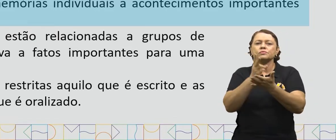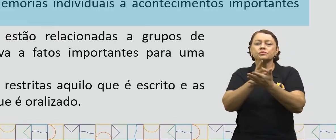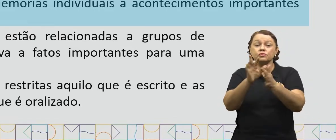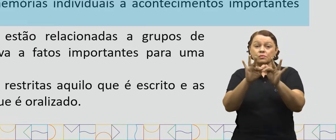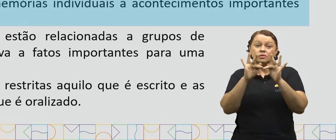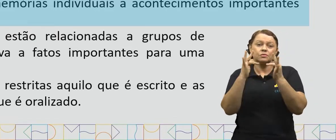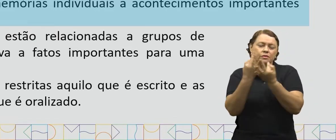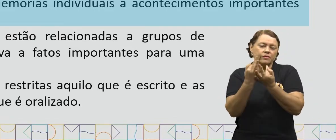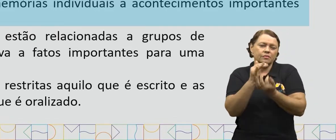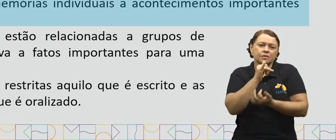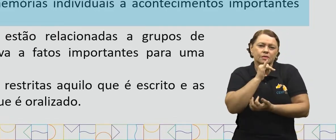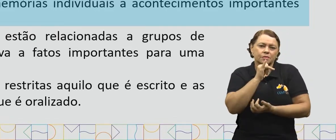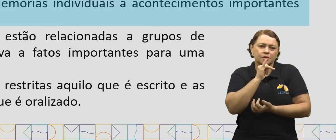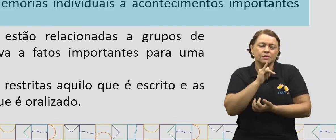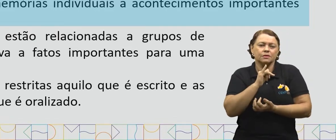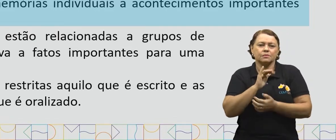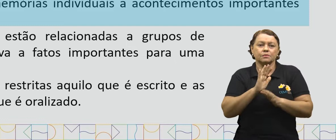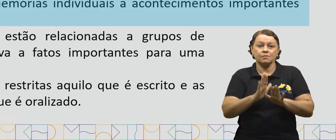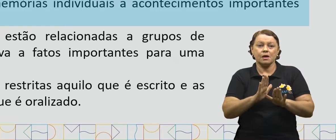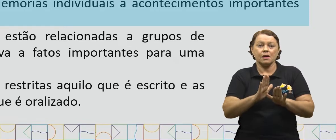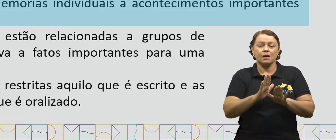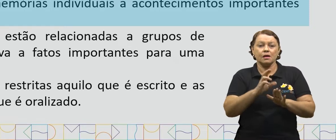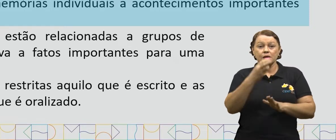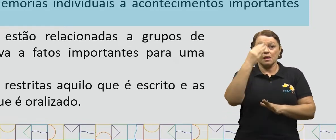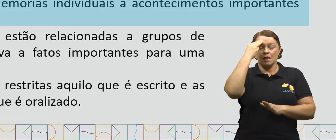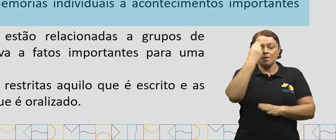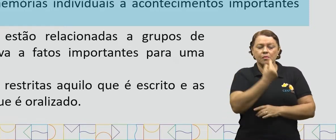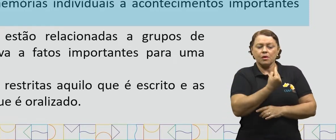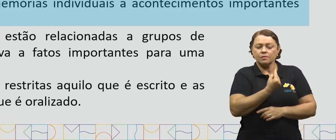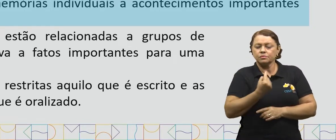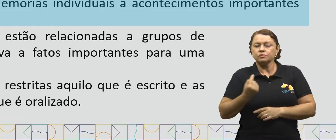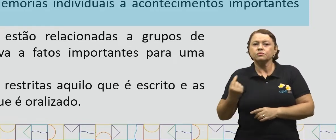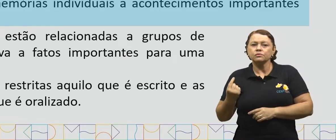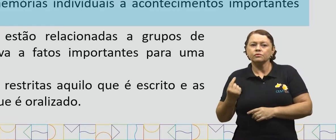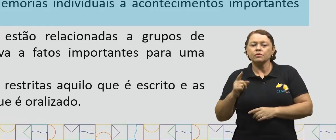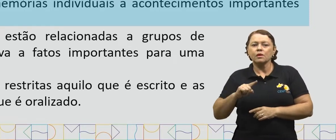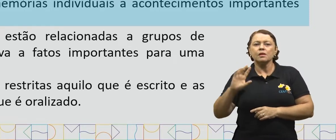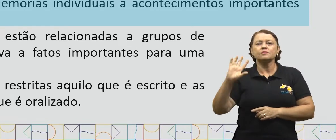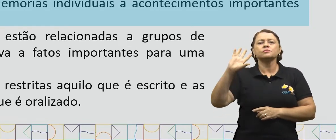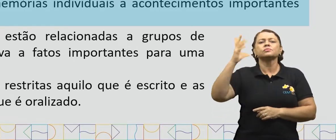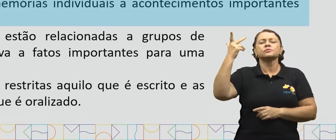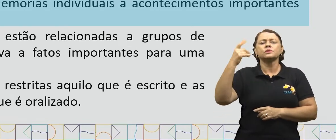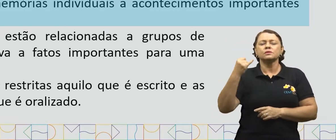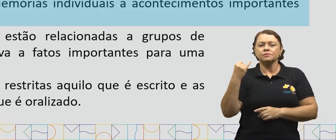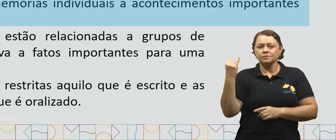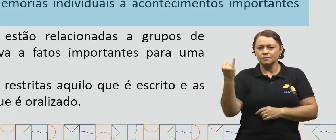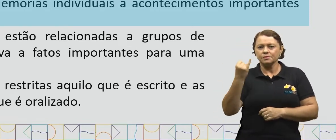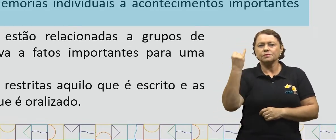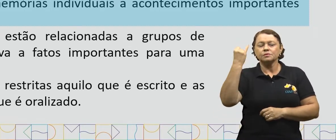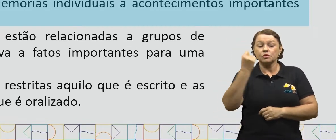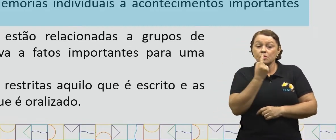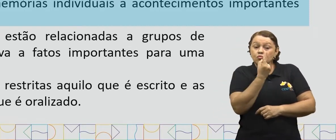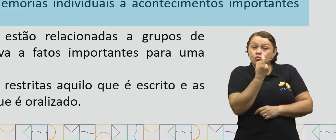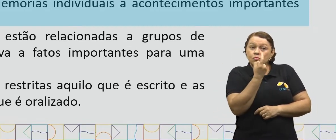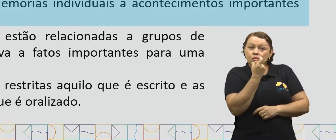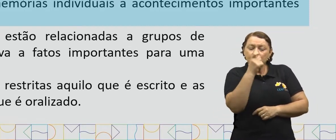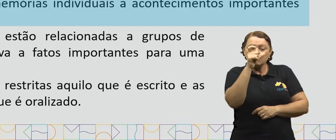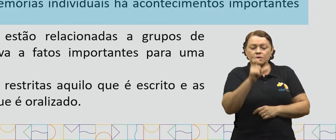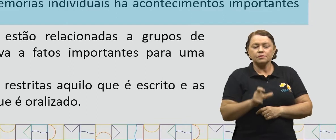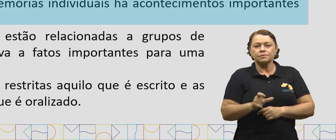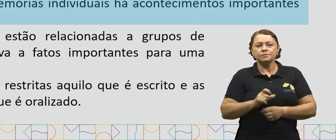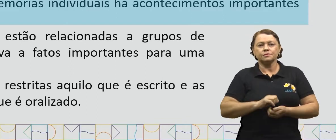mesma família, por exemplo. Já as memórias individuais, a acontecimentos importantes para uma